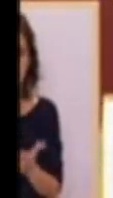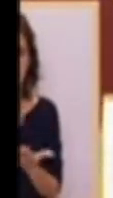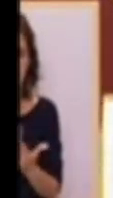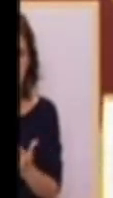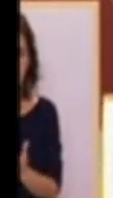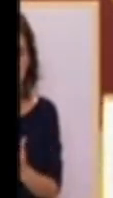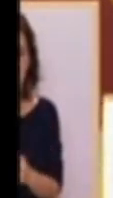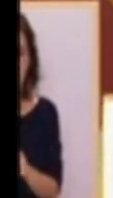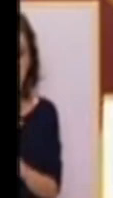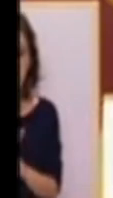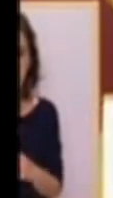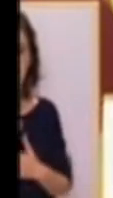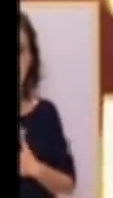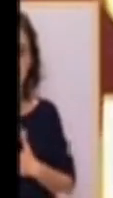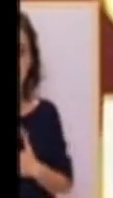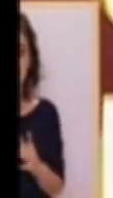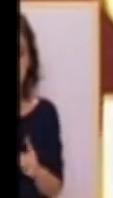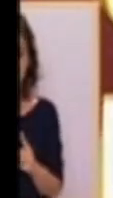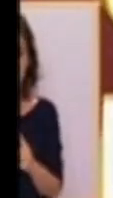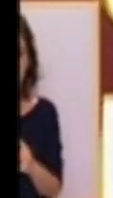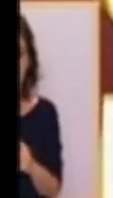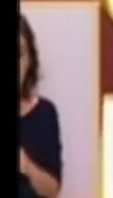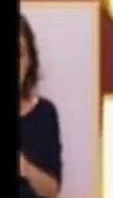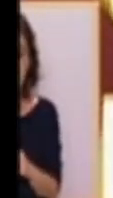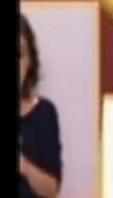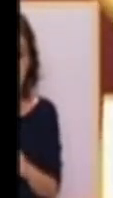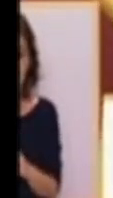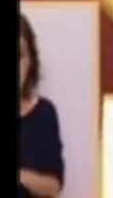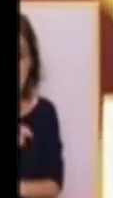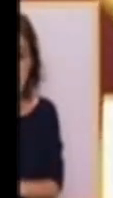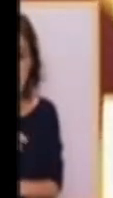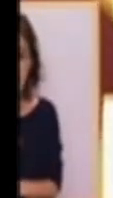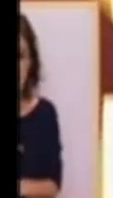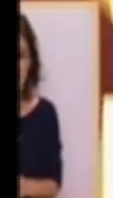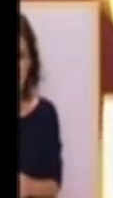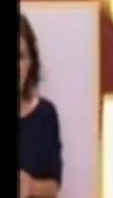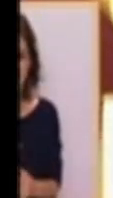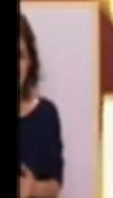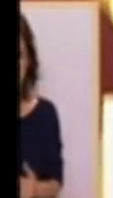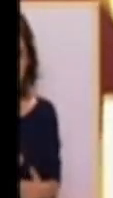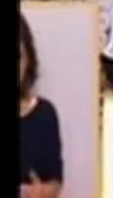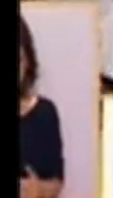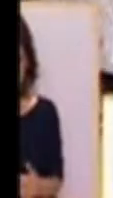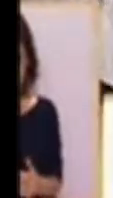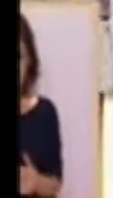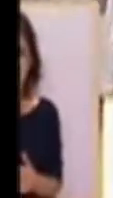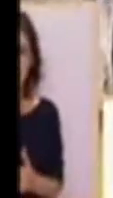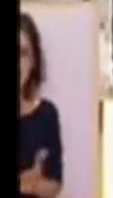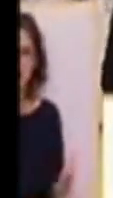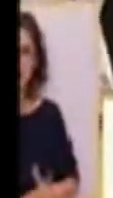enquanto atriz. Eu acho que sim. E foi tanto durante aqueles meses que eu achei... É verdade, é verdade.